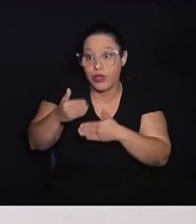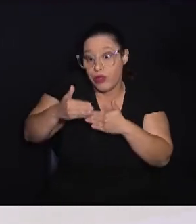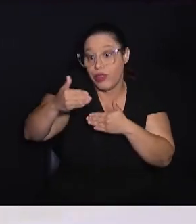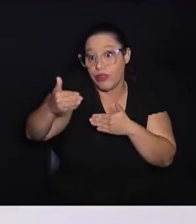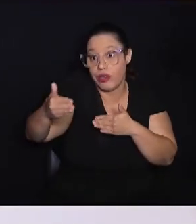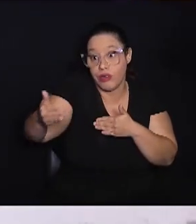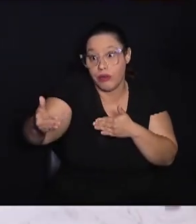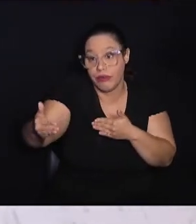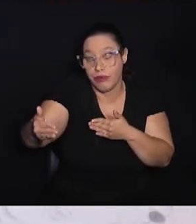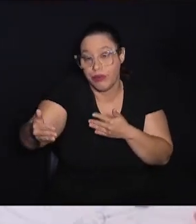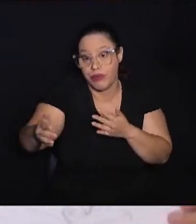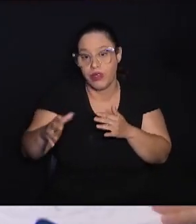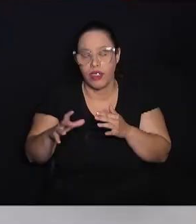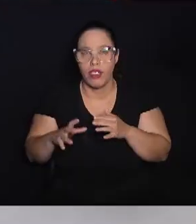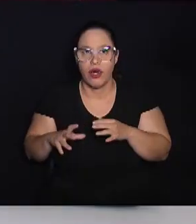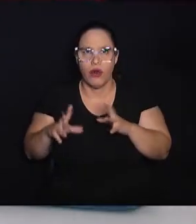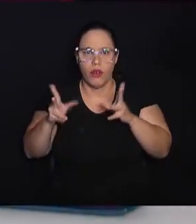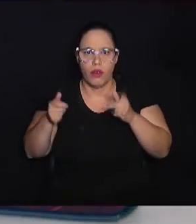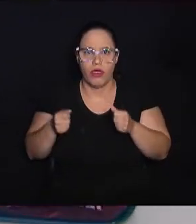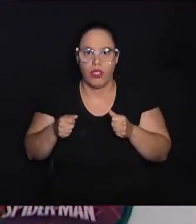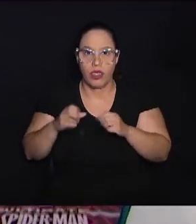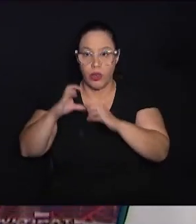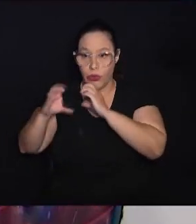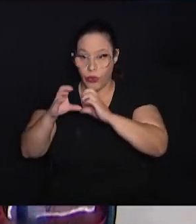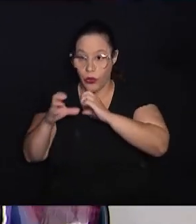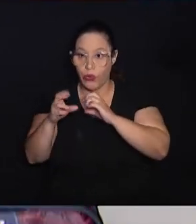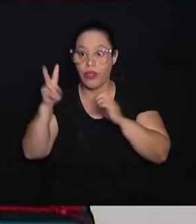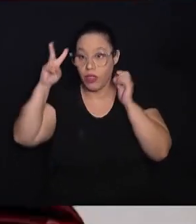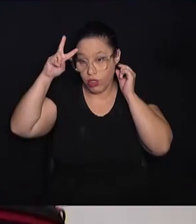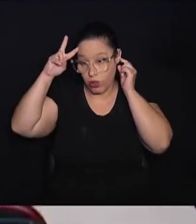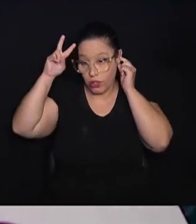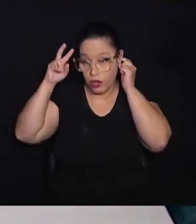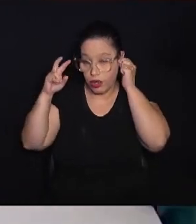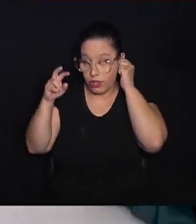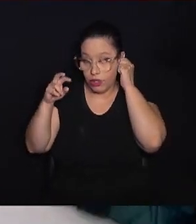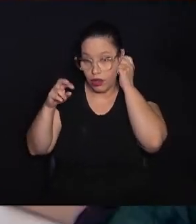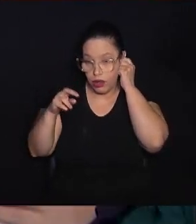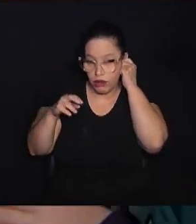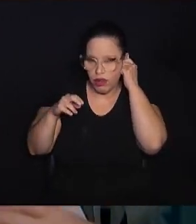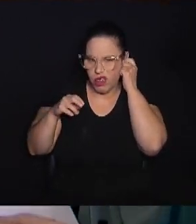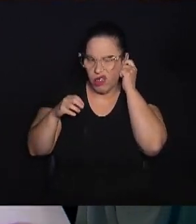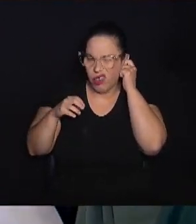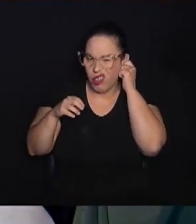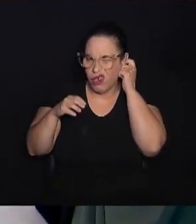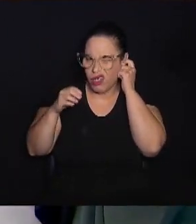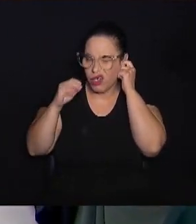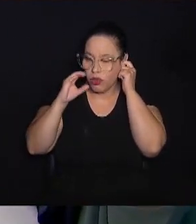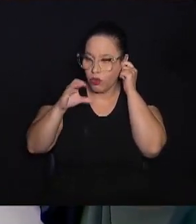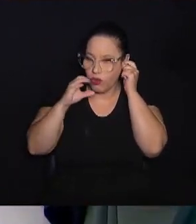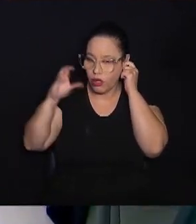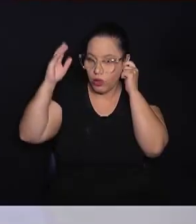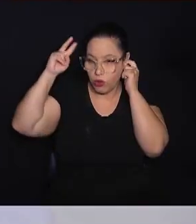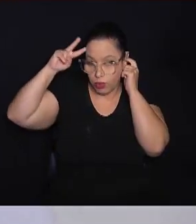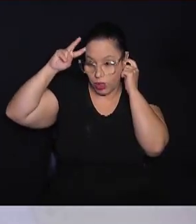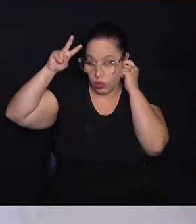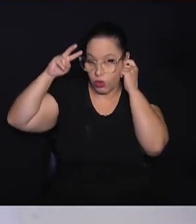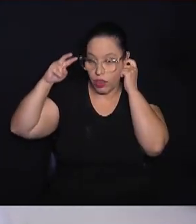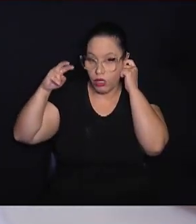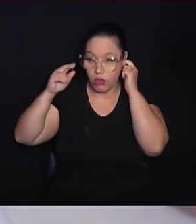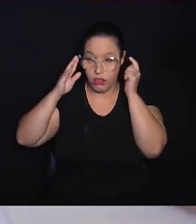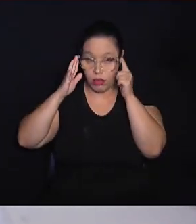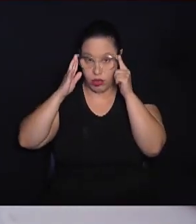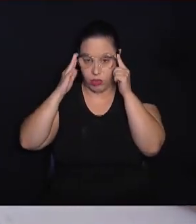geral a gente é contador de história a humanidade conta história né a gente tá contando uma história aqui agora e quando a gente continua